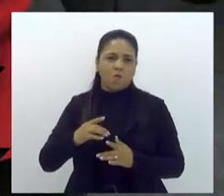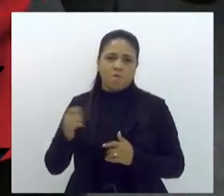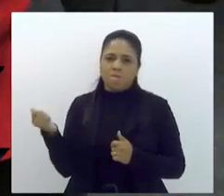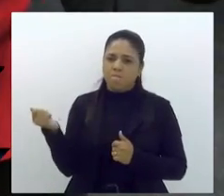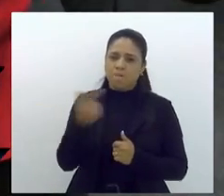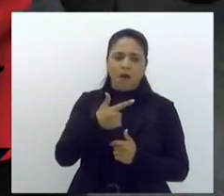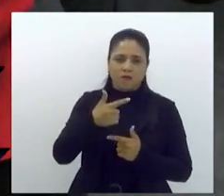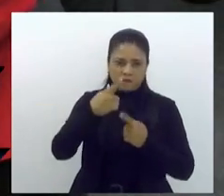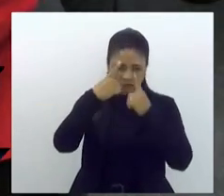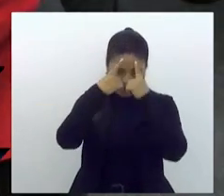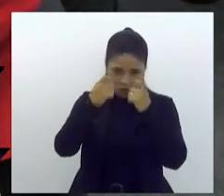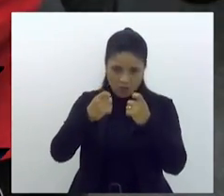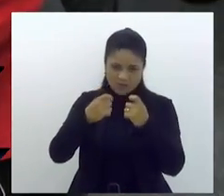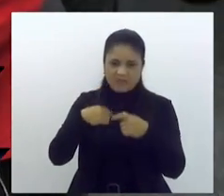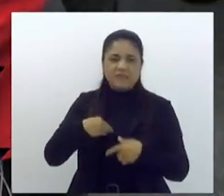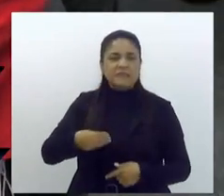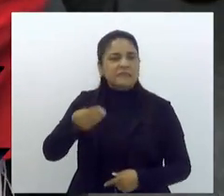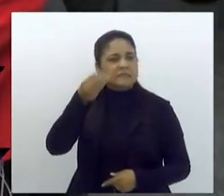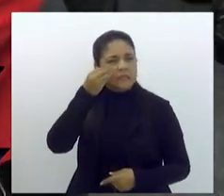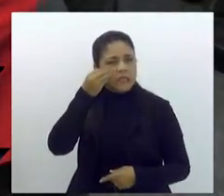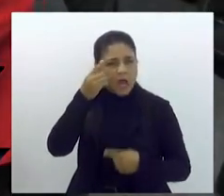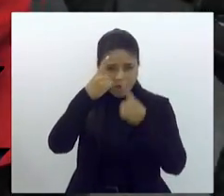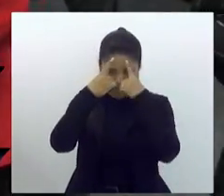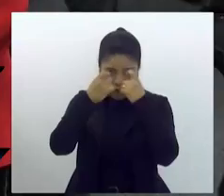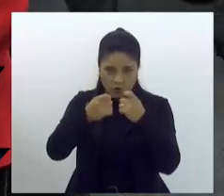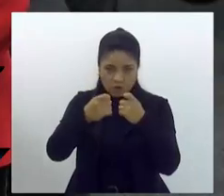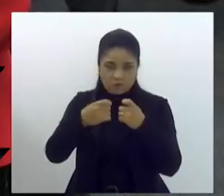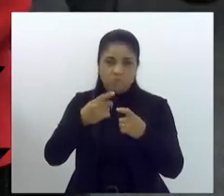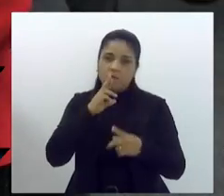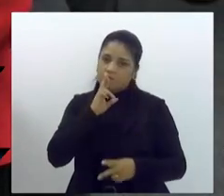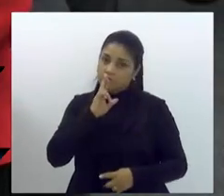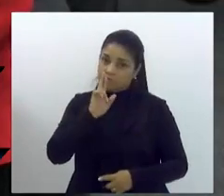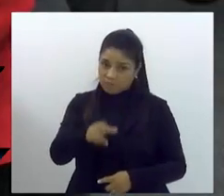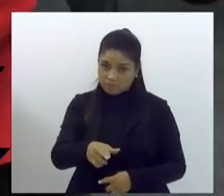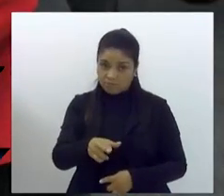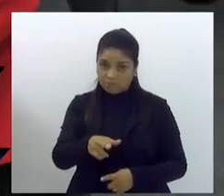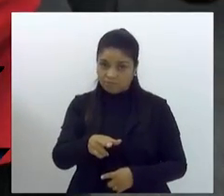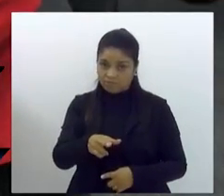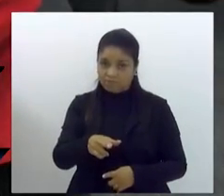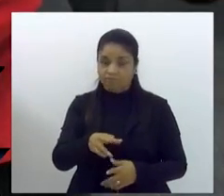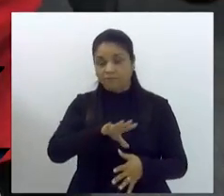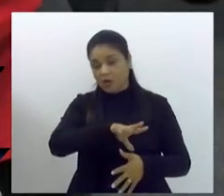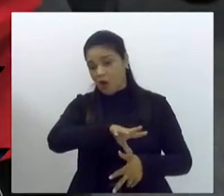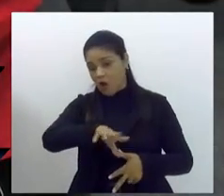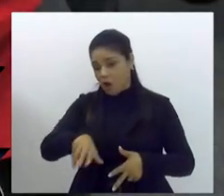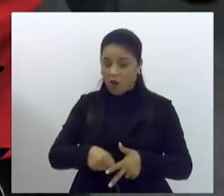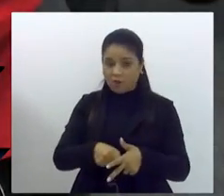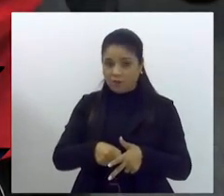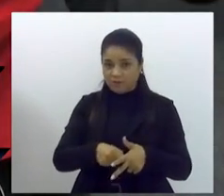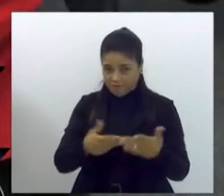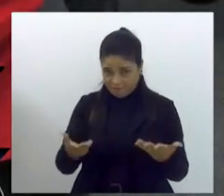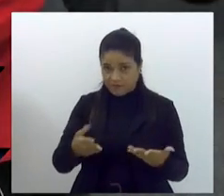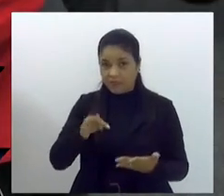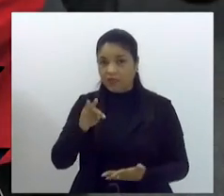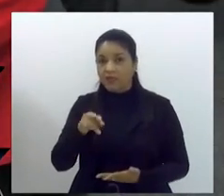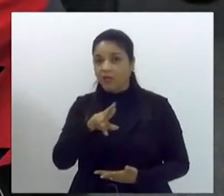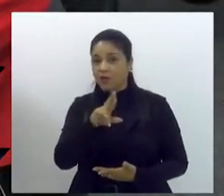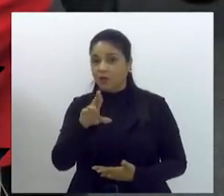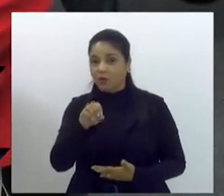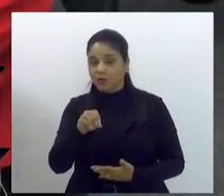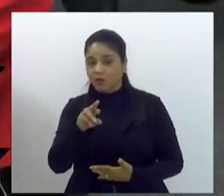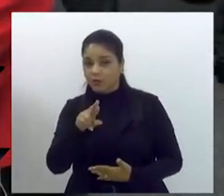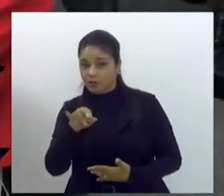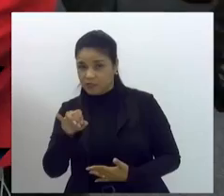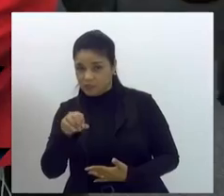virar a mesa Neste País pela violência então agora respondendo pelo golpismo e pelo terrorismo Esperamos que não